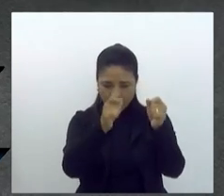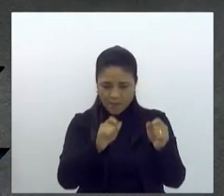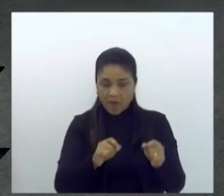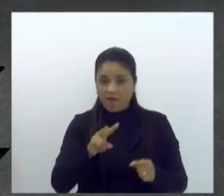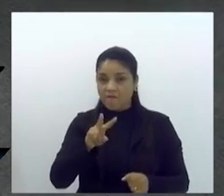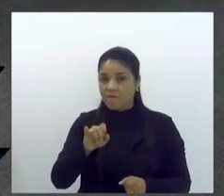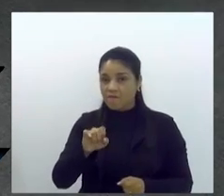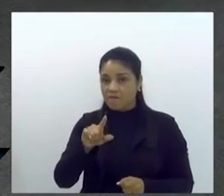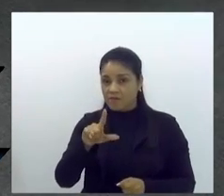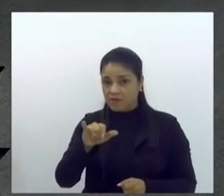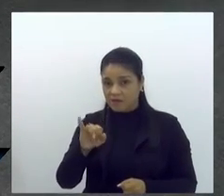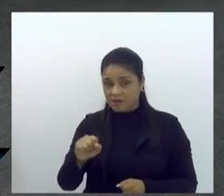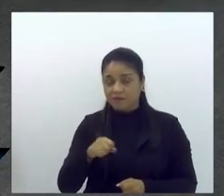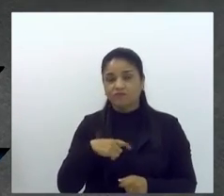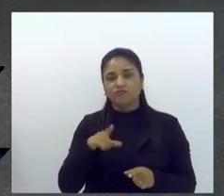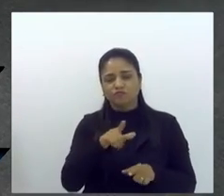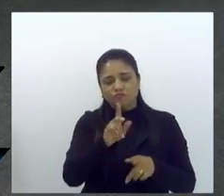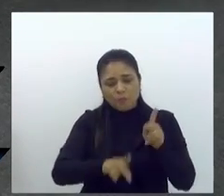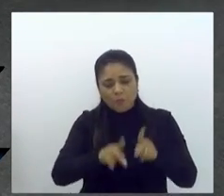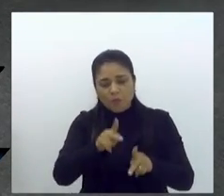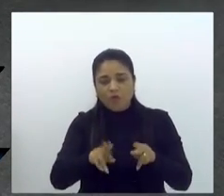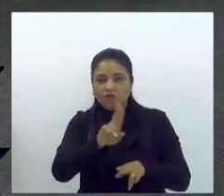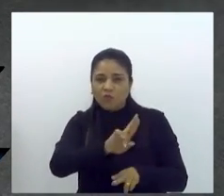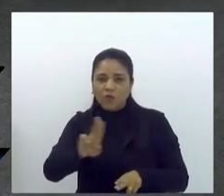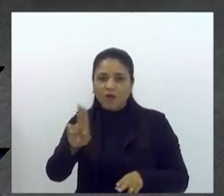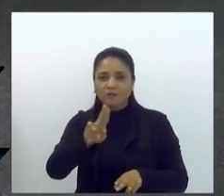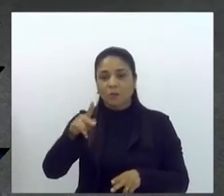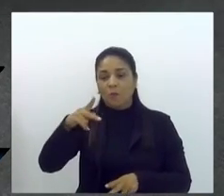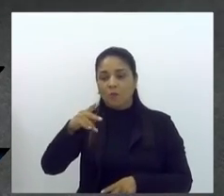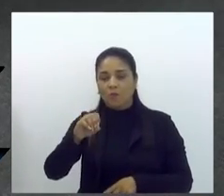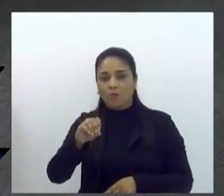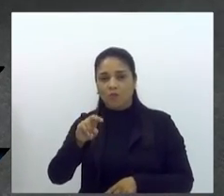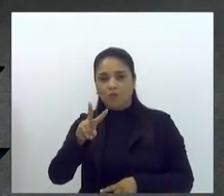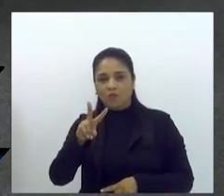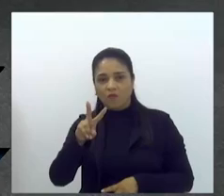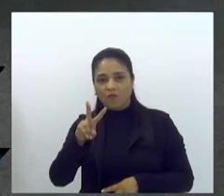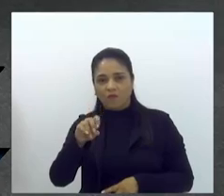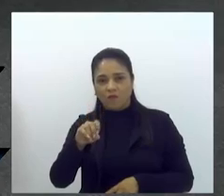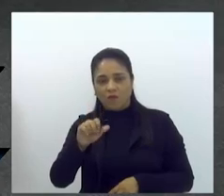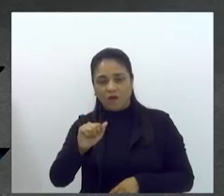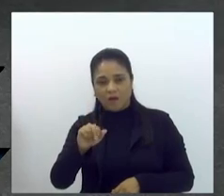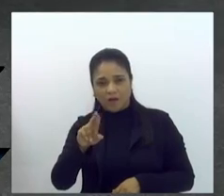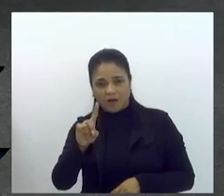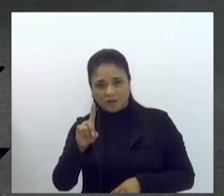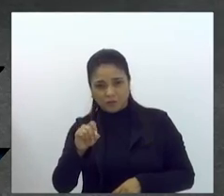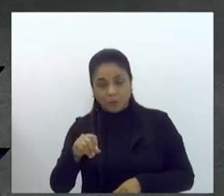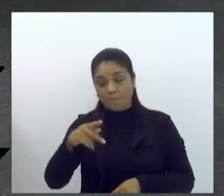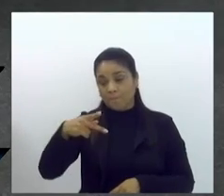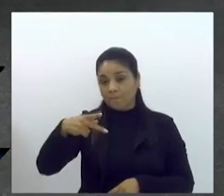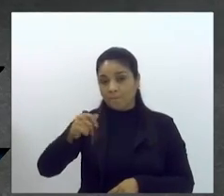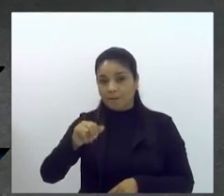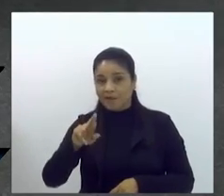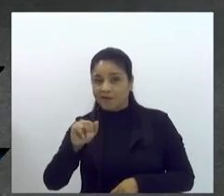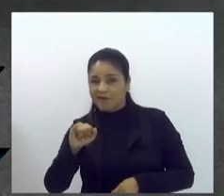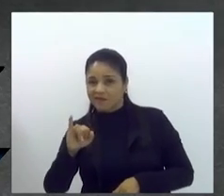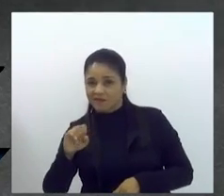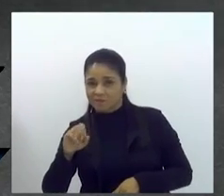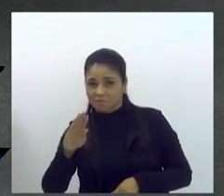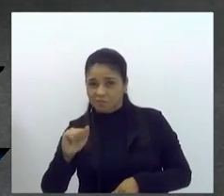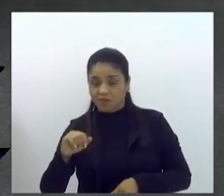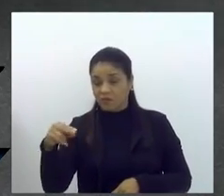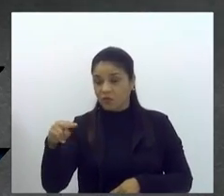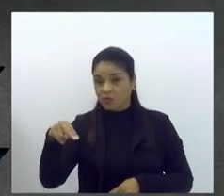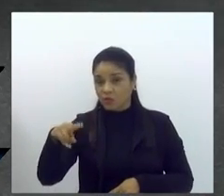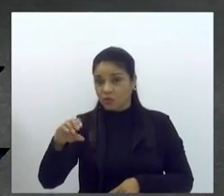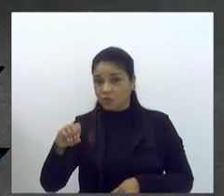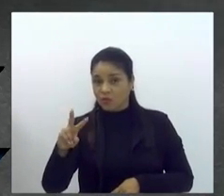de povoado de Nossa Senhora da Conceição do Campo Alegre da Paraíba nova então nós estamos triplamente honrados e